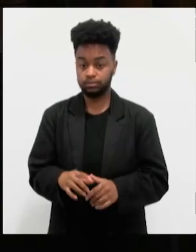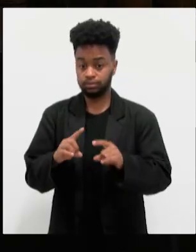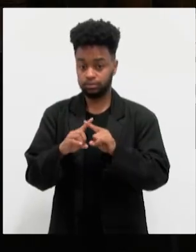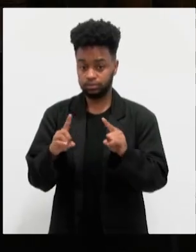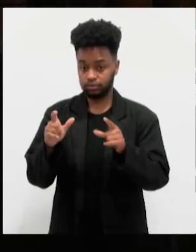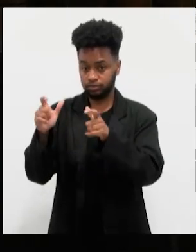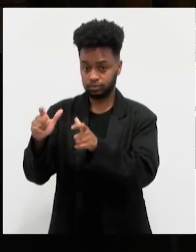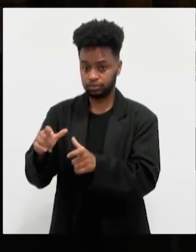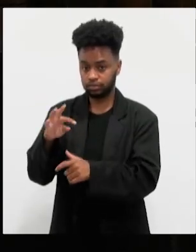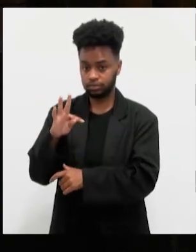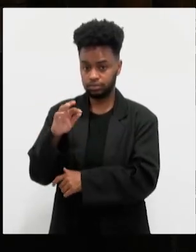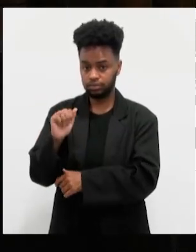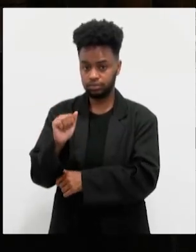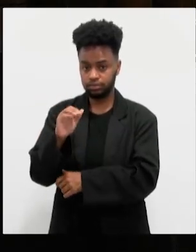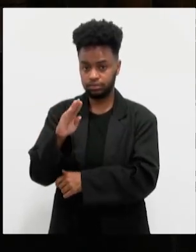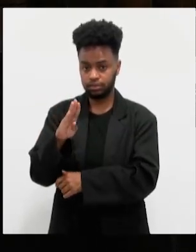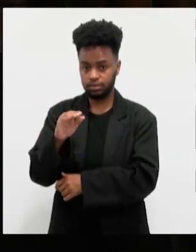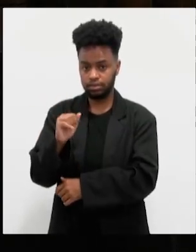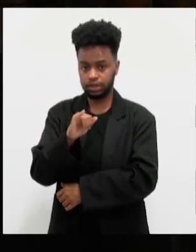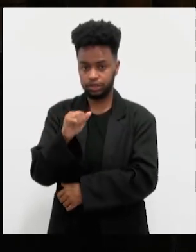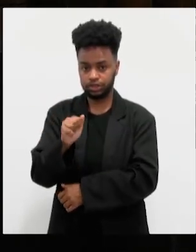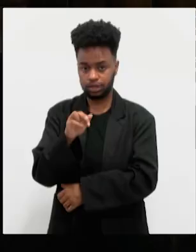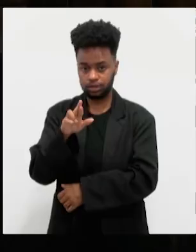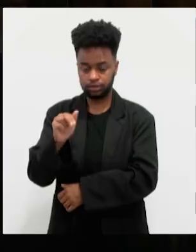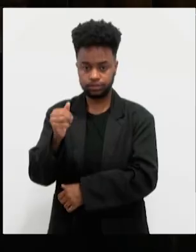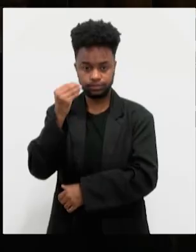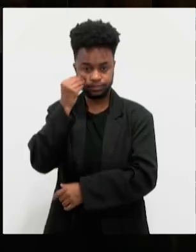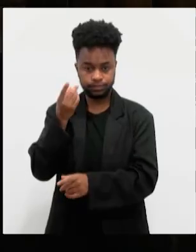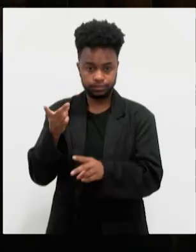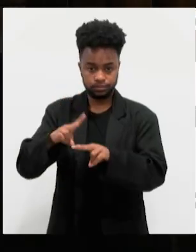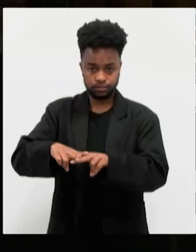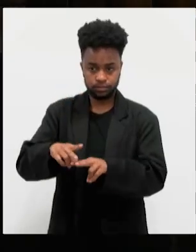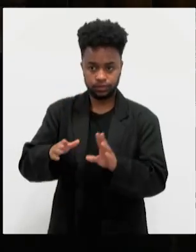Tabajara, para prender os criminosos, a operação